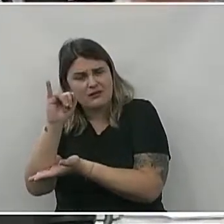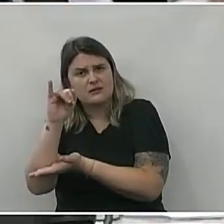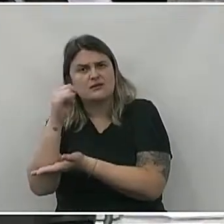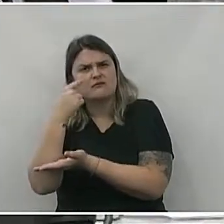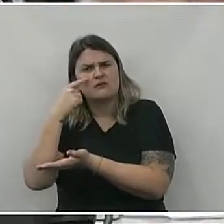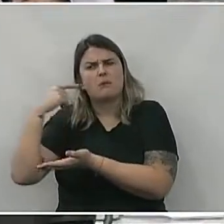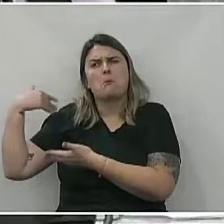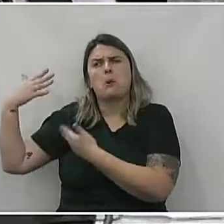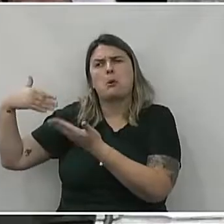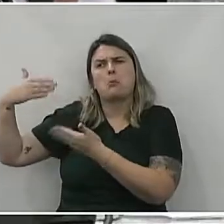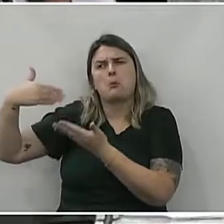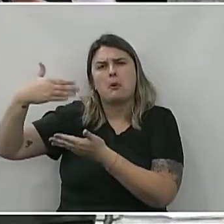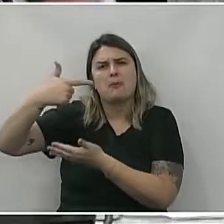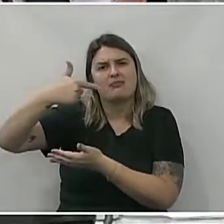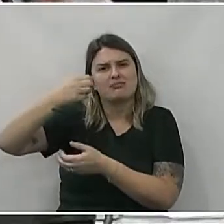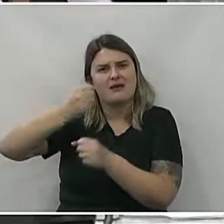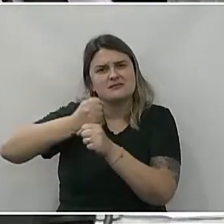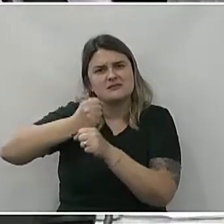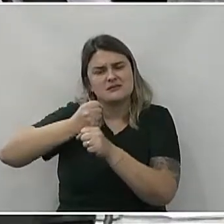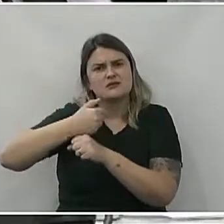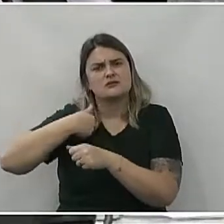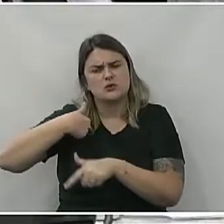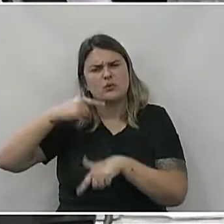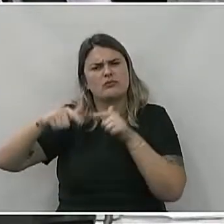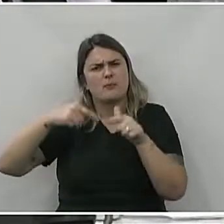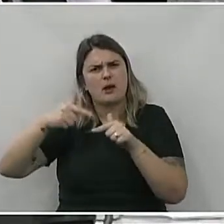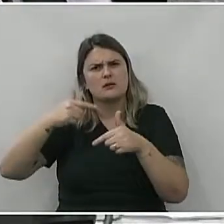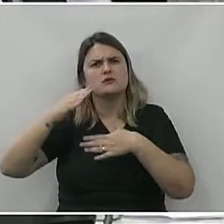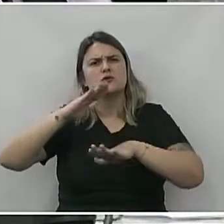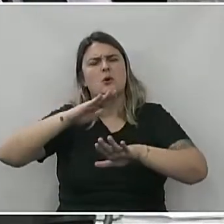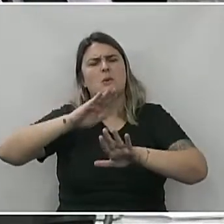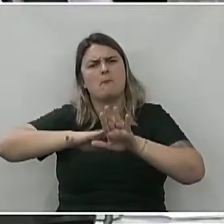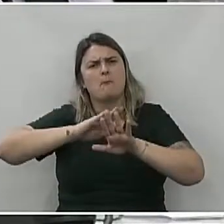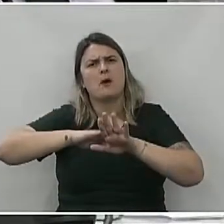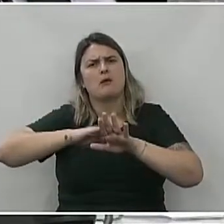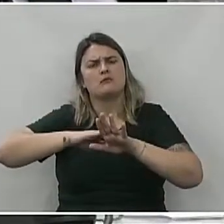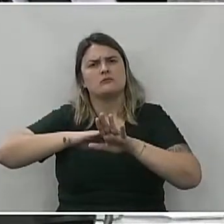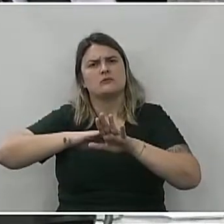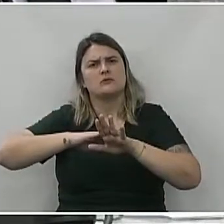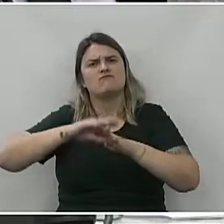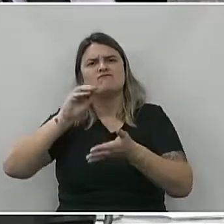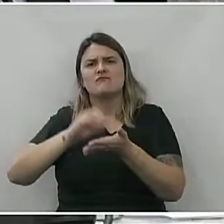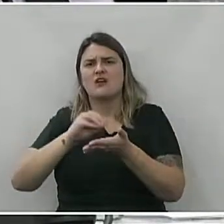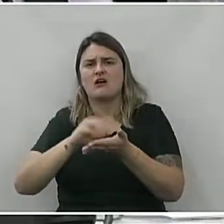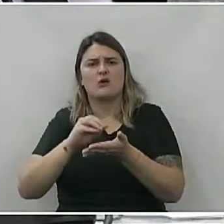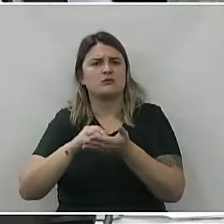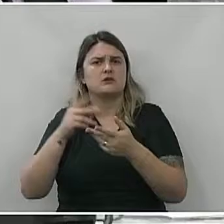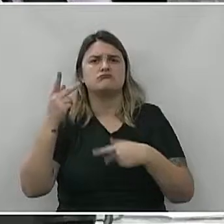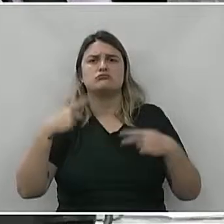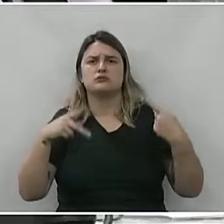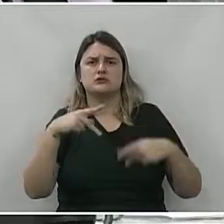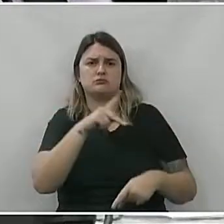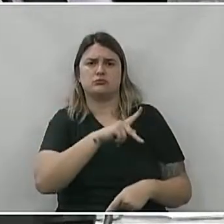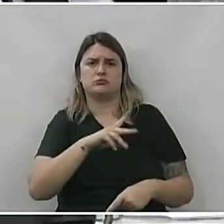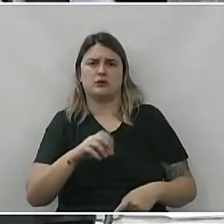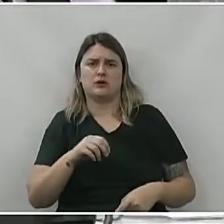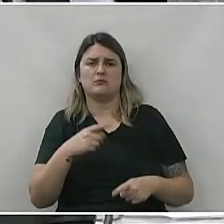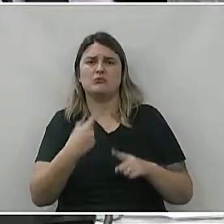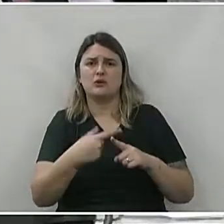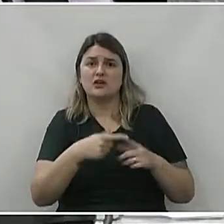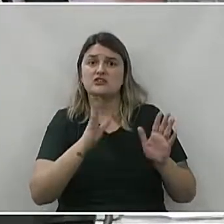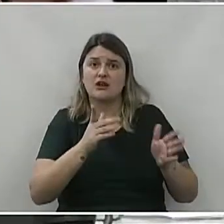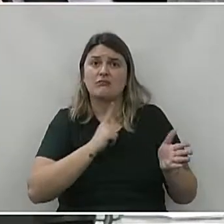desses quase 10 anos, né, atuando com meninas e mulheres vítimas de violência? É que falta muito que as políticas públicas saiam do